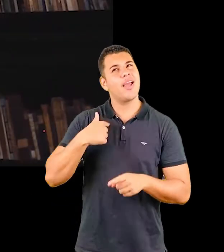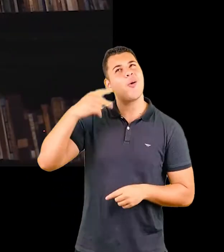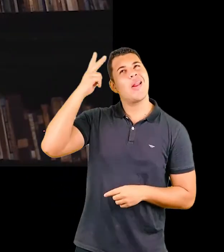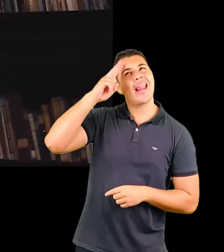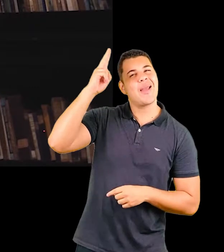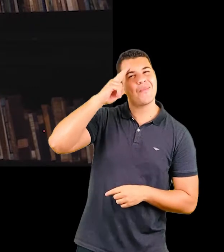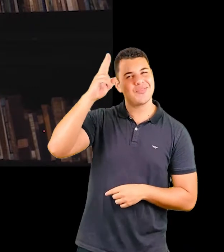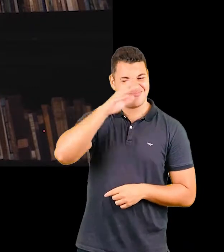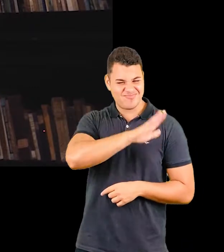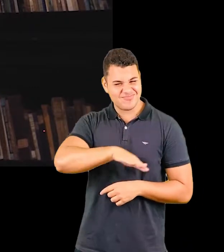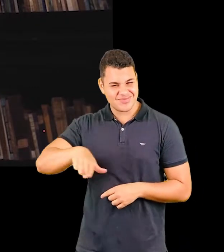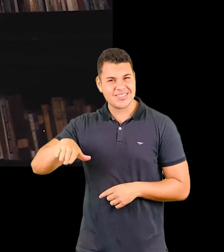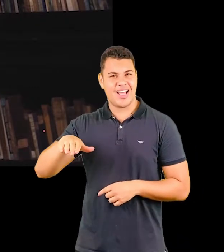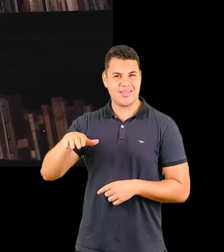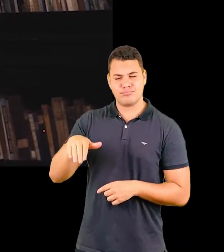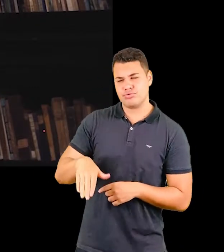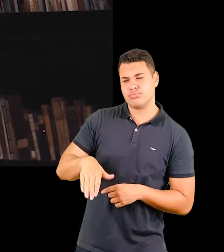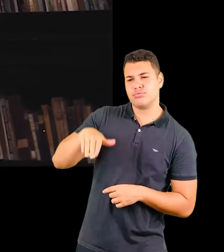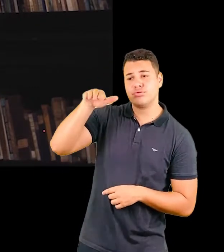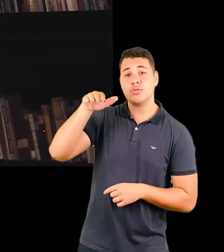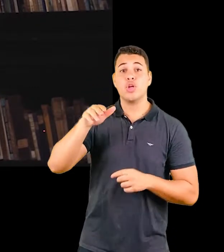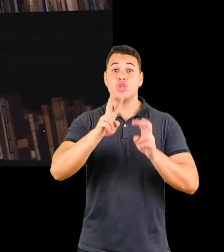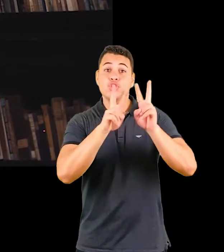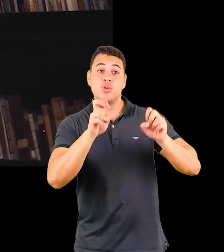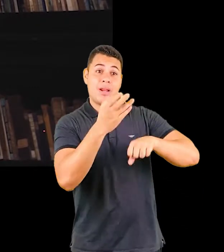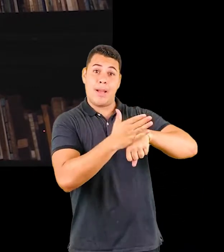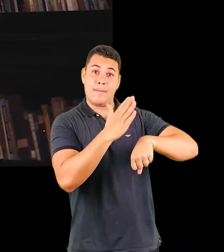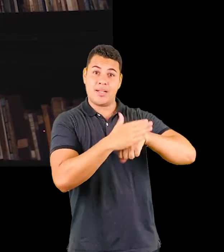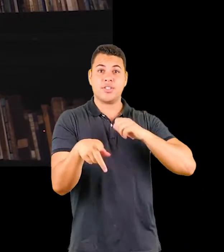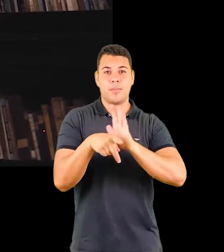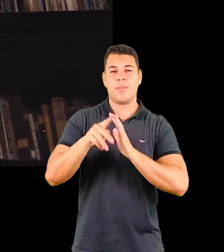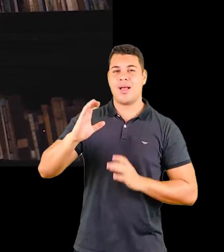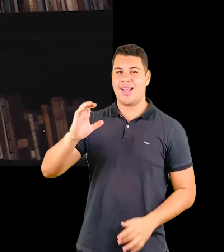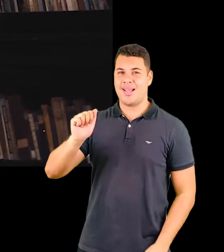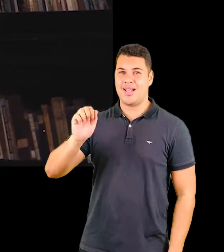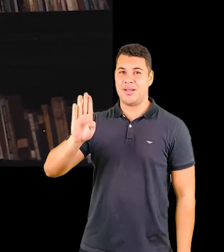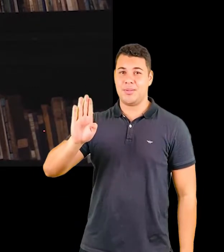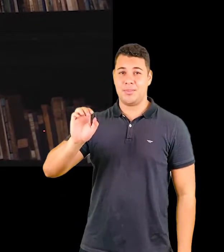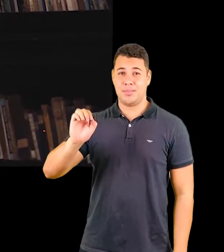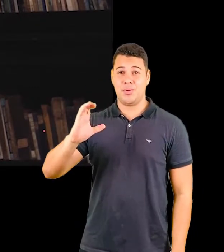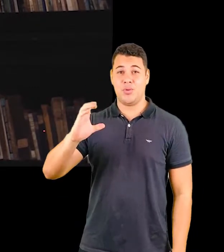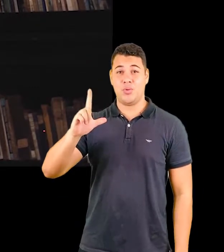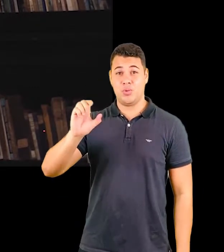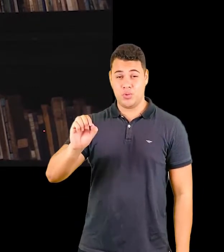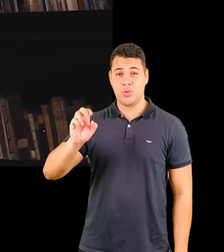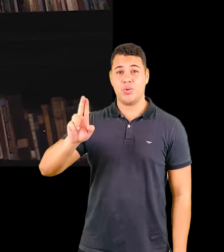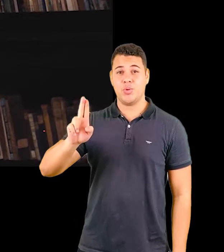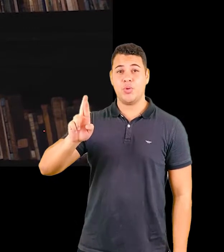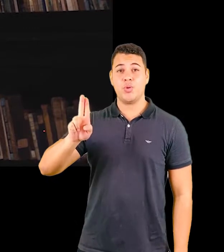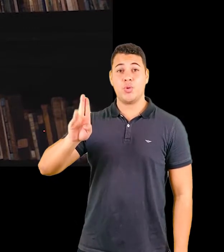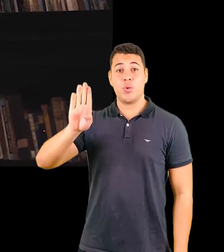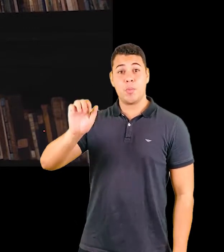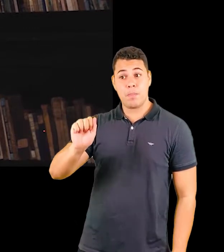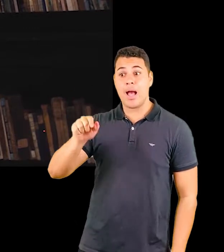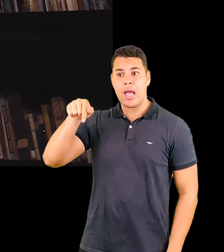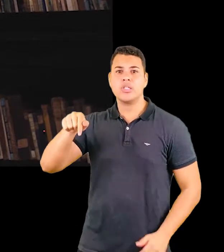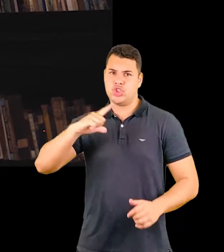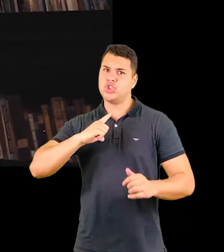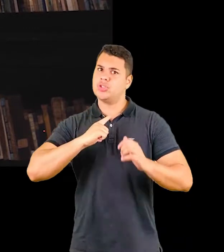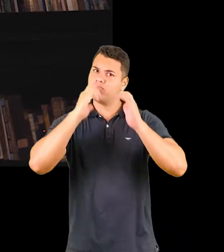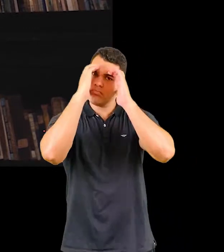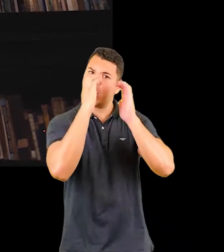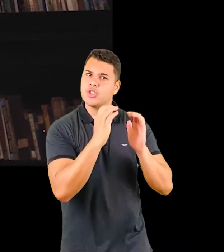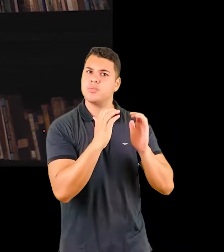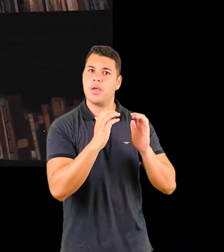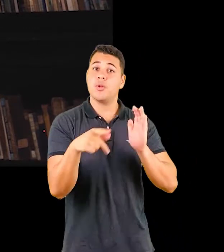muito desde criança em relação à prática do Caboclo Curubá era todo um respeito com a